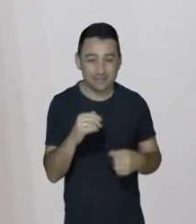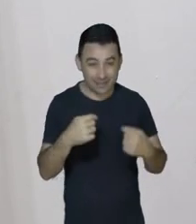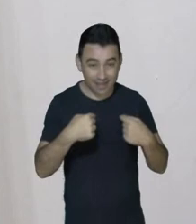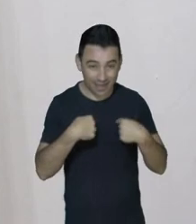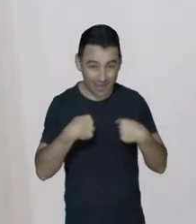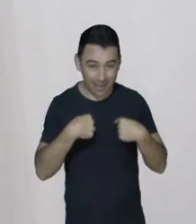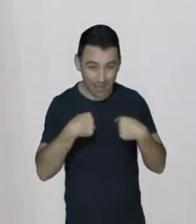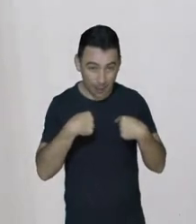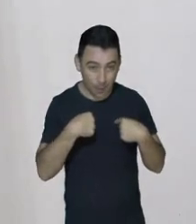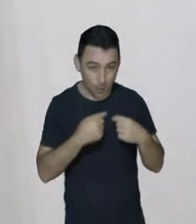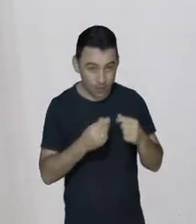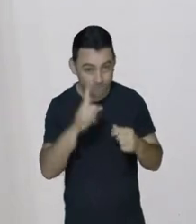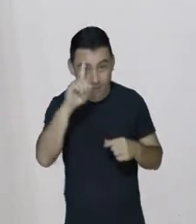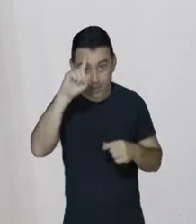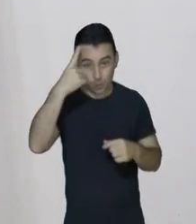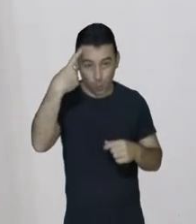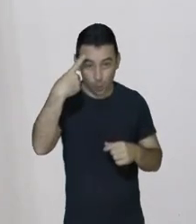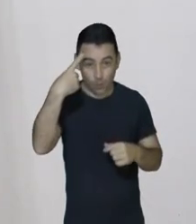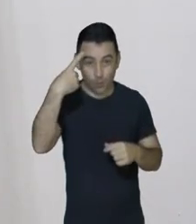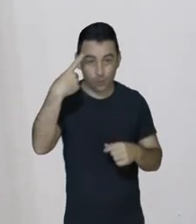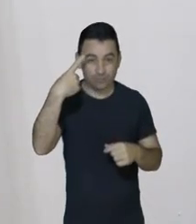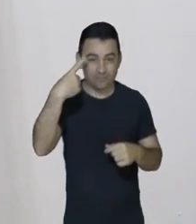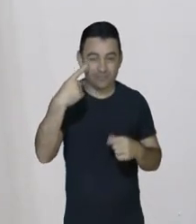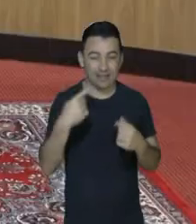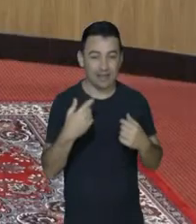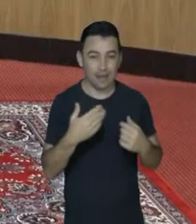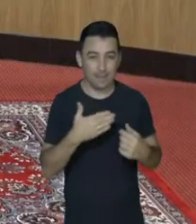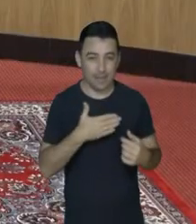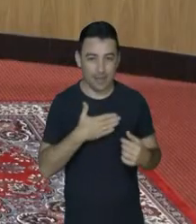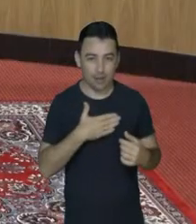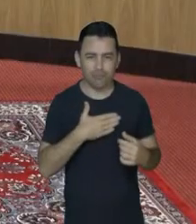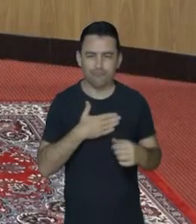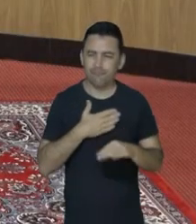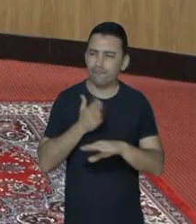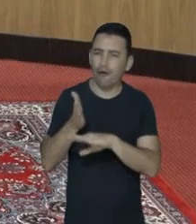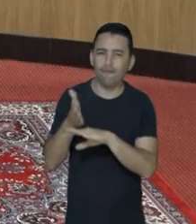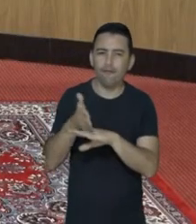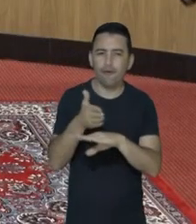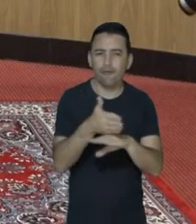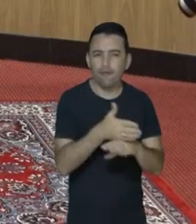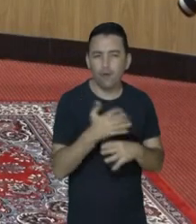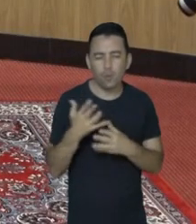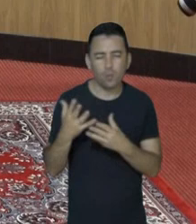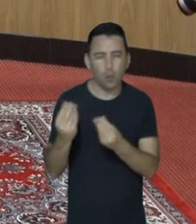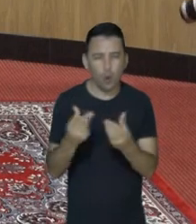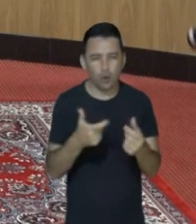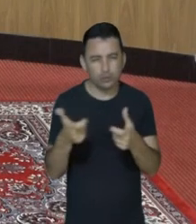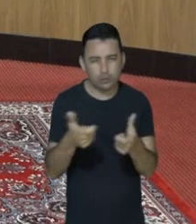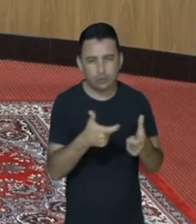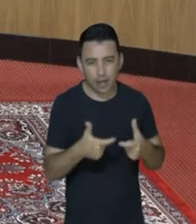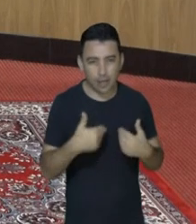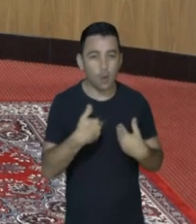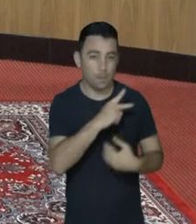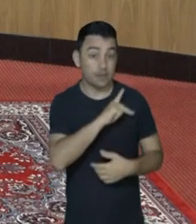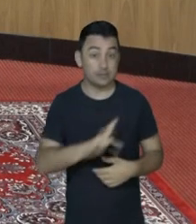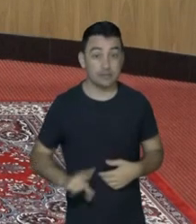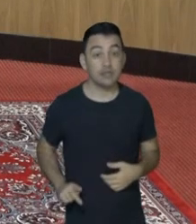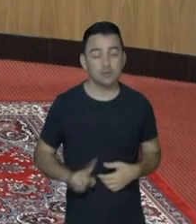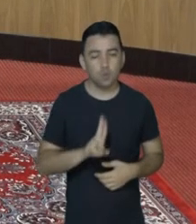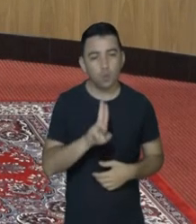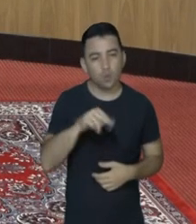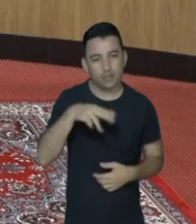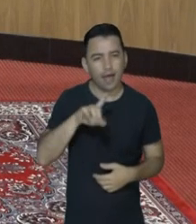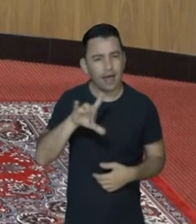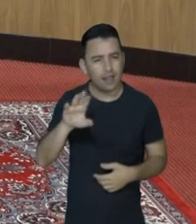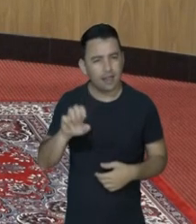que gerou a ideia de criar... por conta das minhas rodadas, deputada Marlene, com o presidente da UNALE,